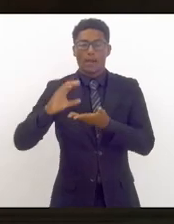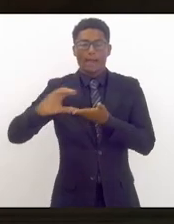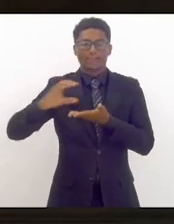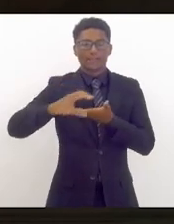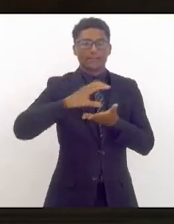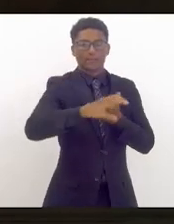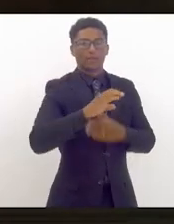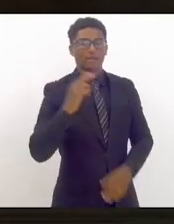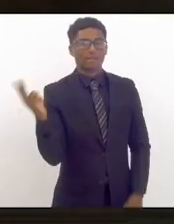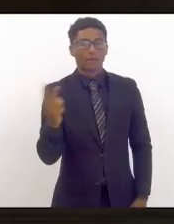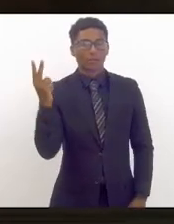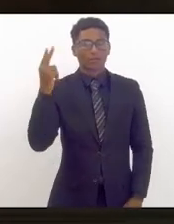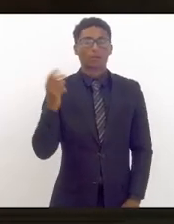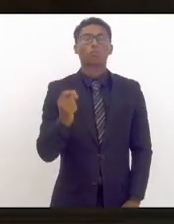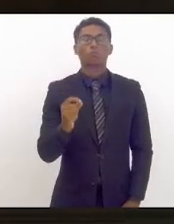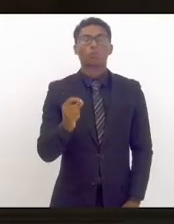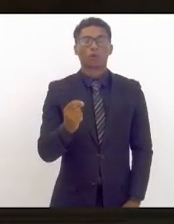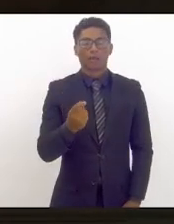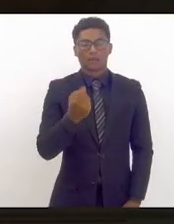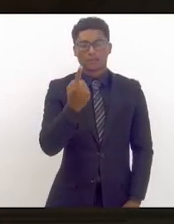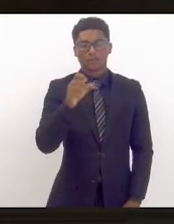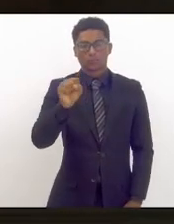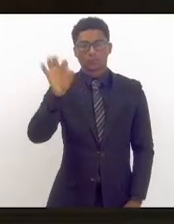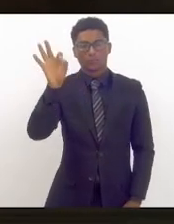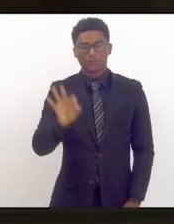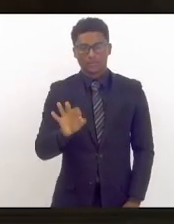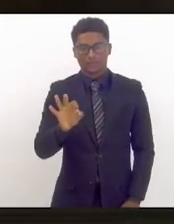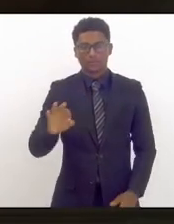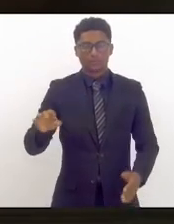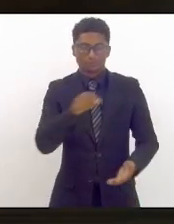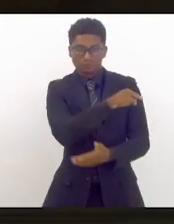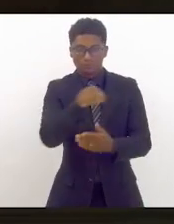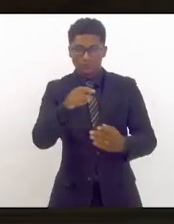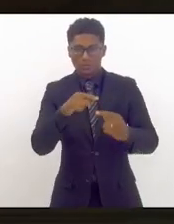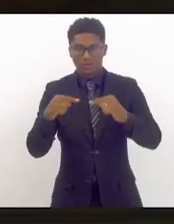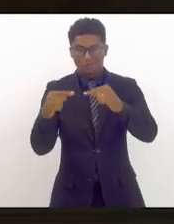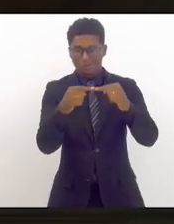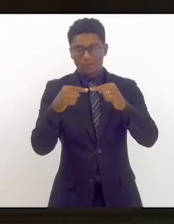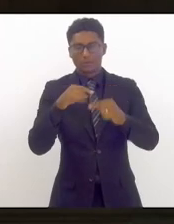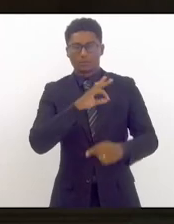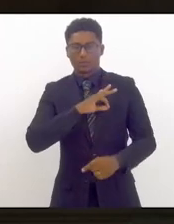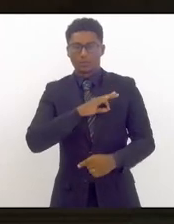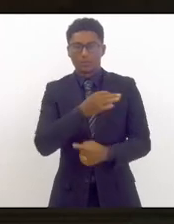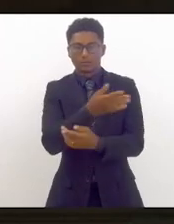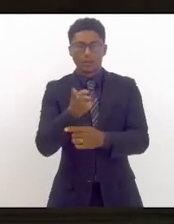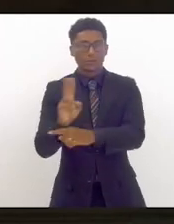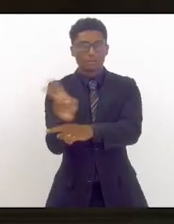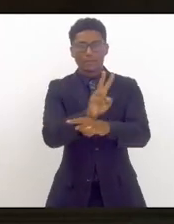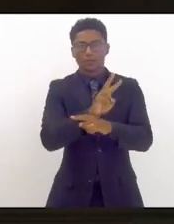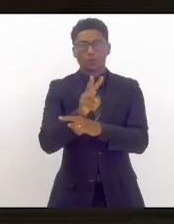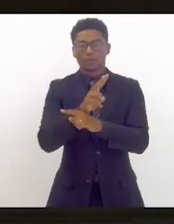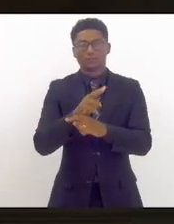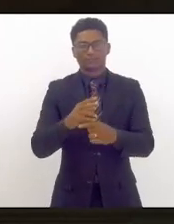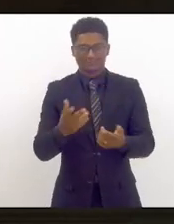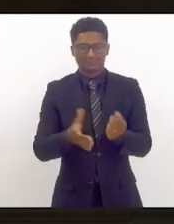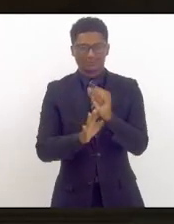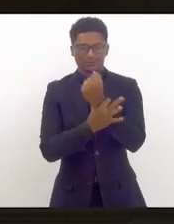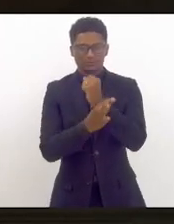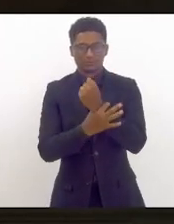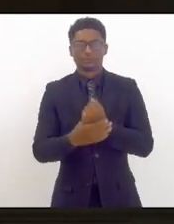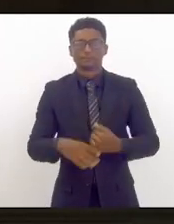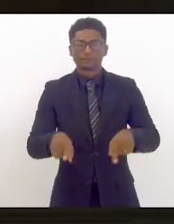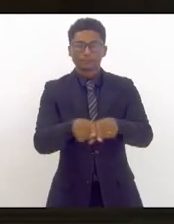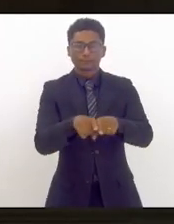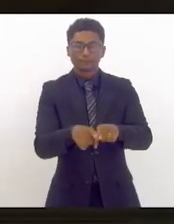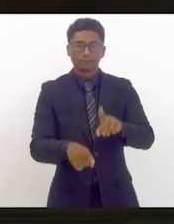de 18% sobre os vencimentos base para os inspetores da segurança. No DEGASE, os agentes foram